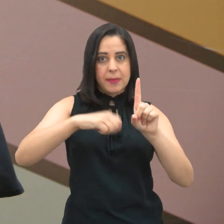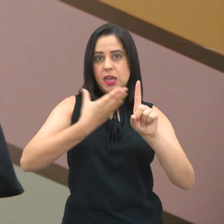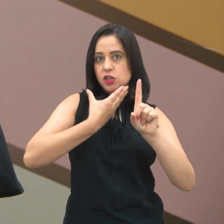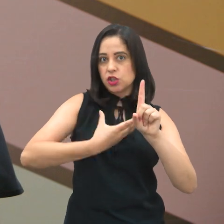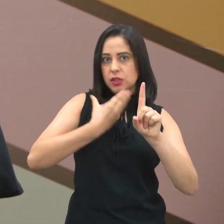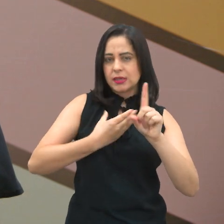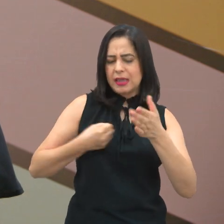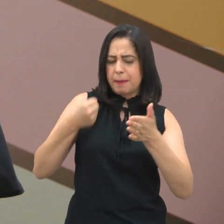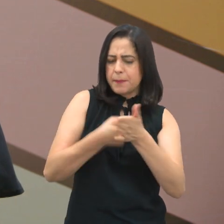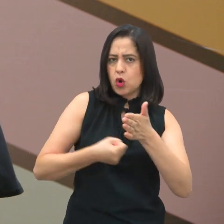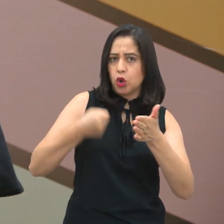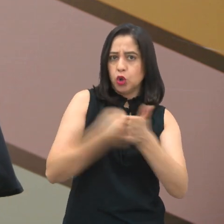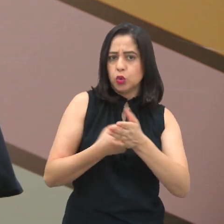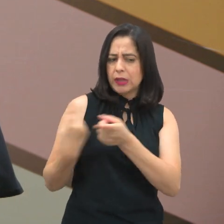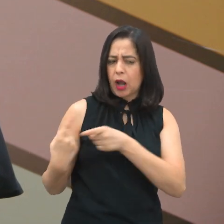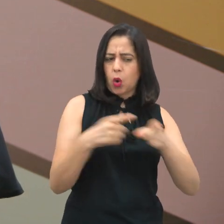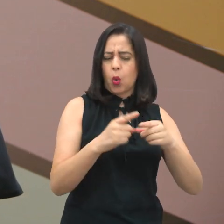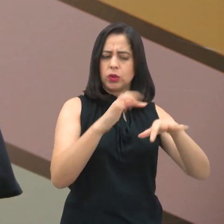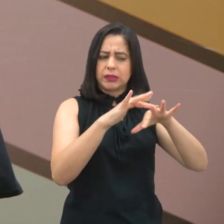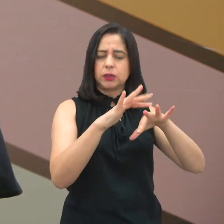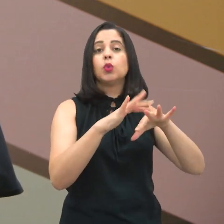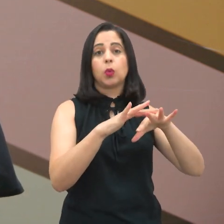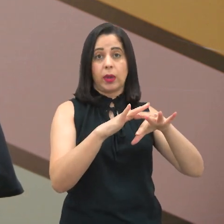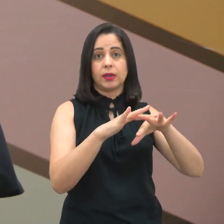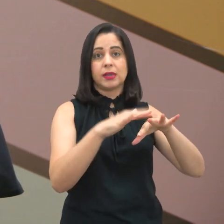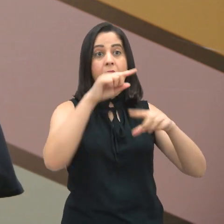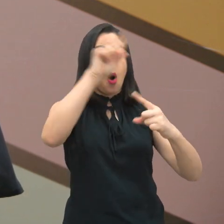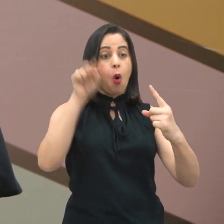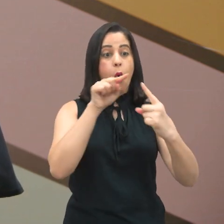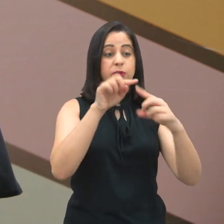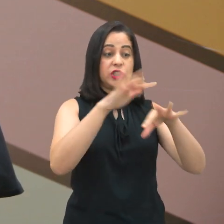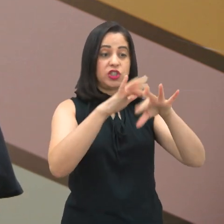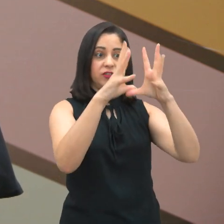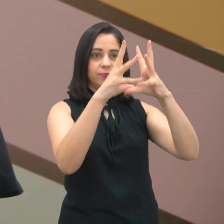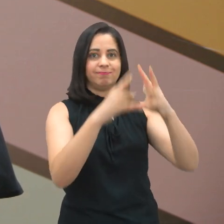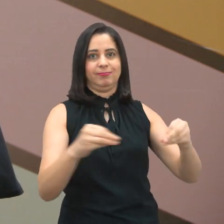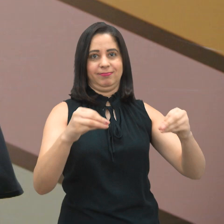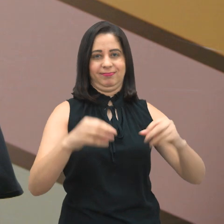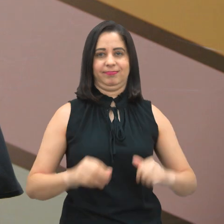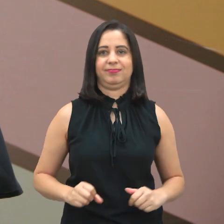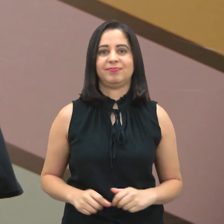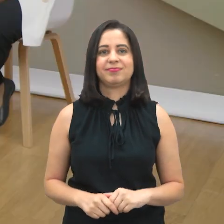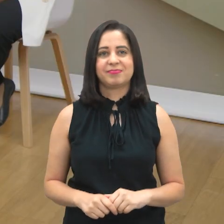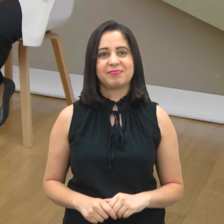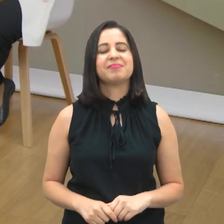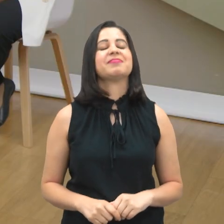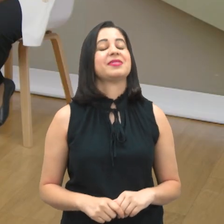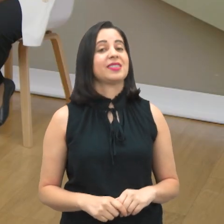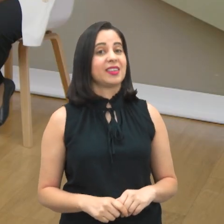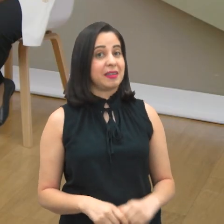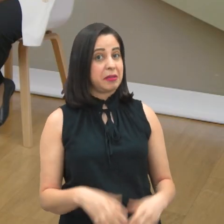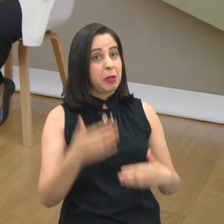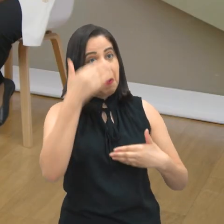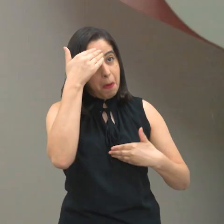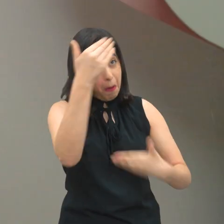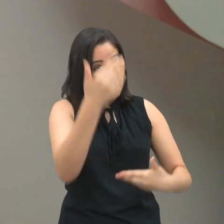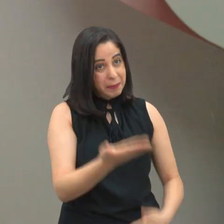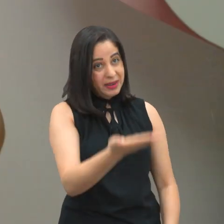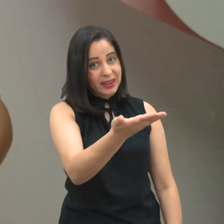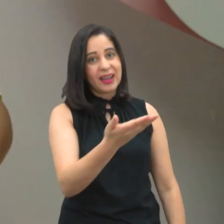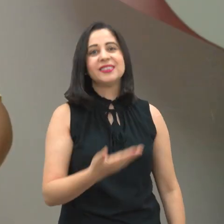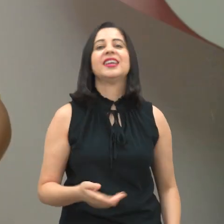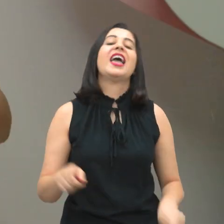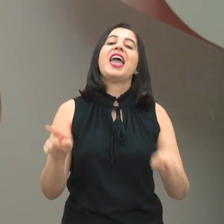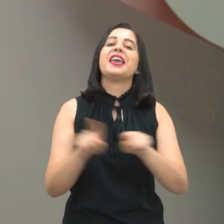para a prevenção e para a erradicação dessas condições de saúde aí da população. Muito bom, nós que agradecemos